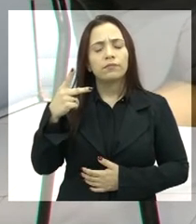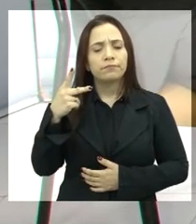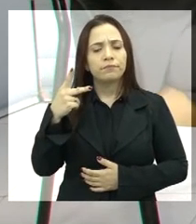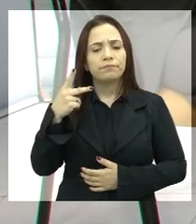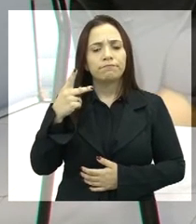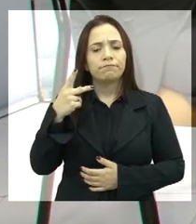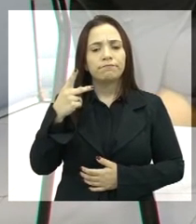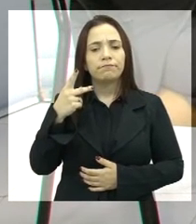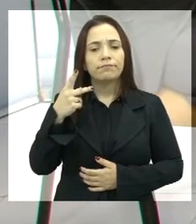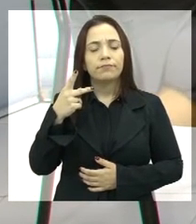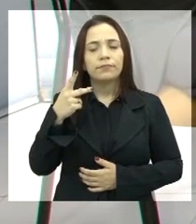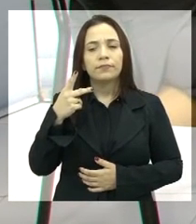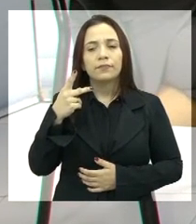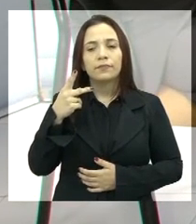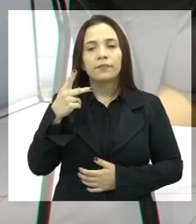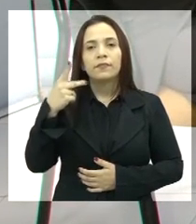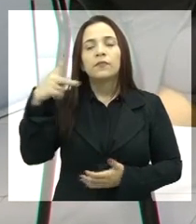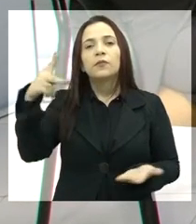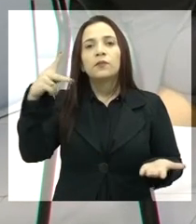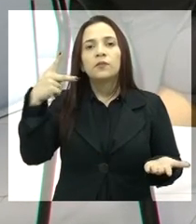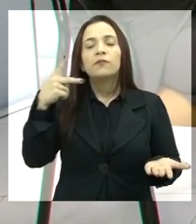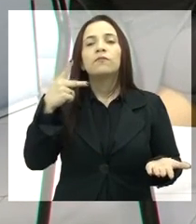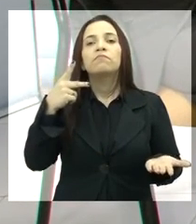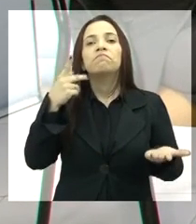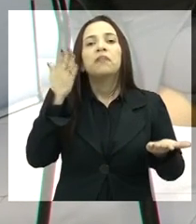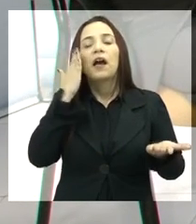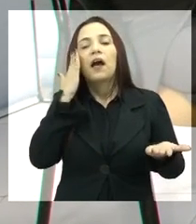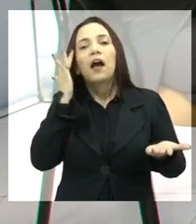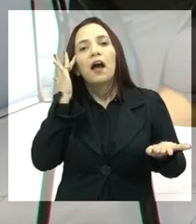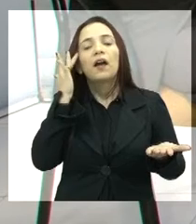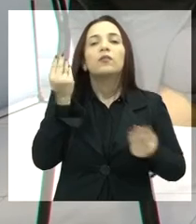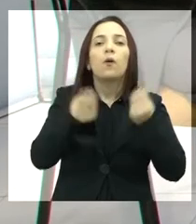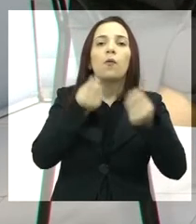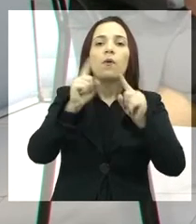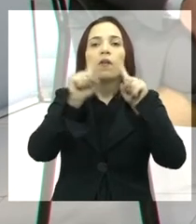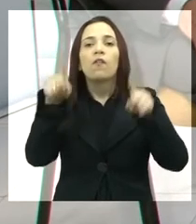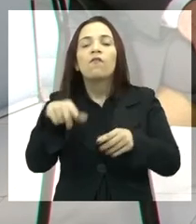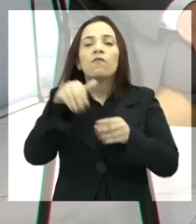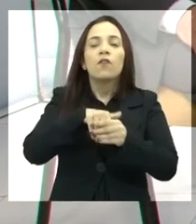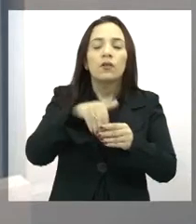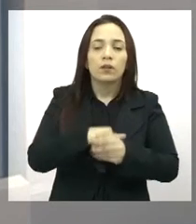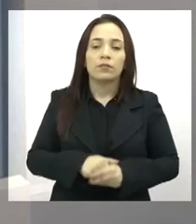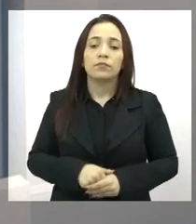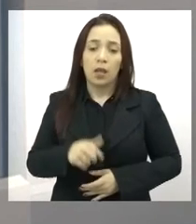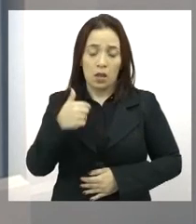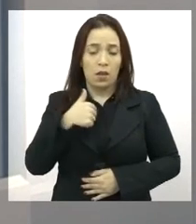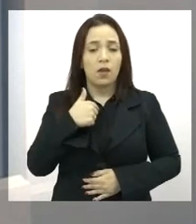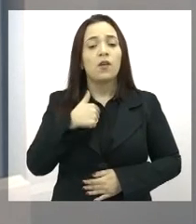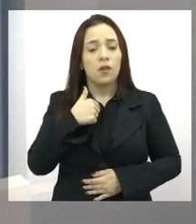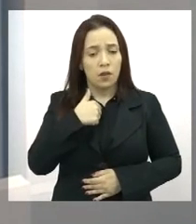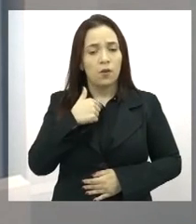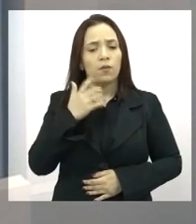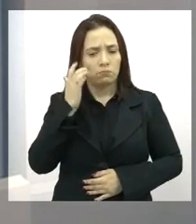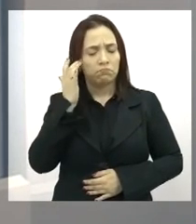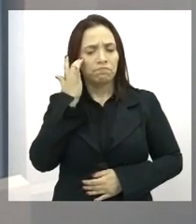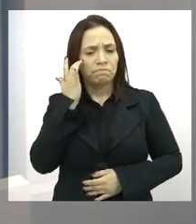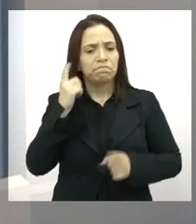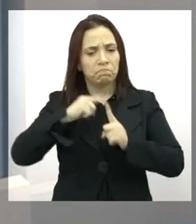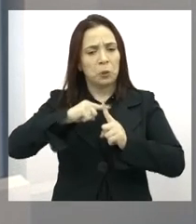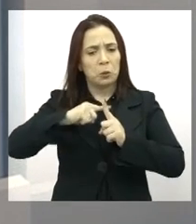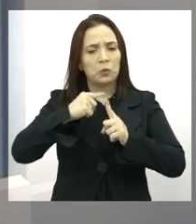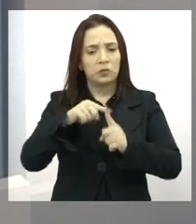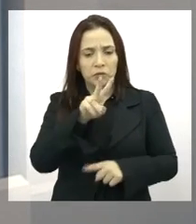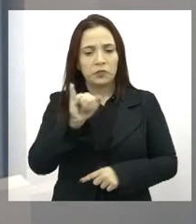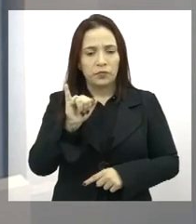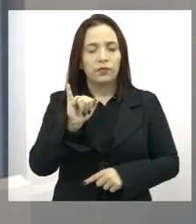relação à tramitação, à discussão e votação, qual é? A minha expectativa é bem positiva, Paula, eu